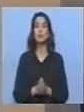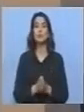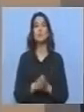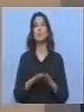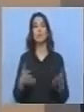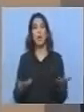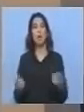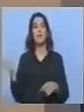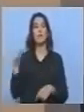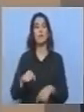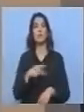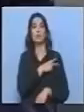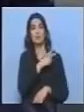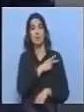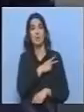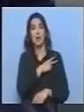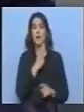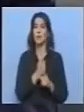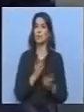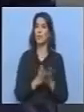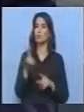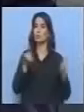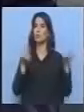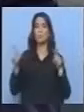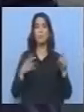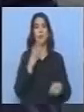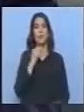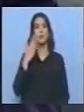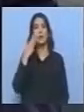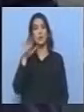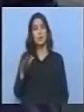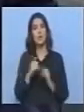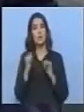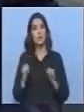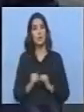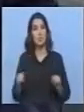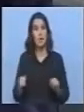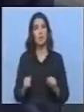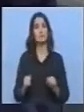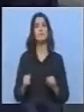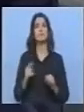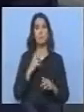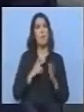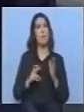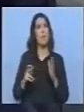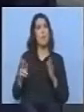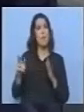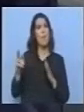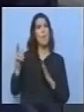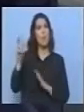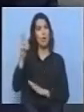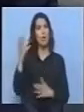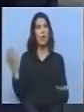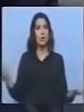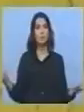possam vir para a universidade para virem, continuaremos a recrutar estudantes internacionais, o número de estudantes internacionais tem subido muitíssimo, eu diria